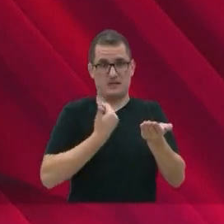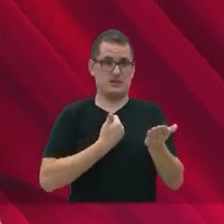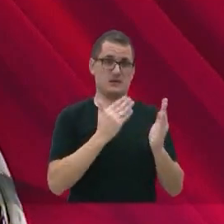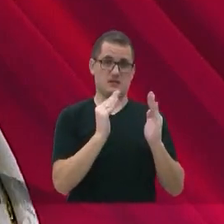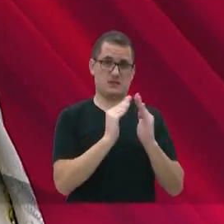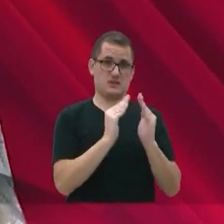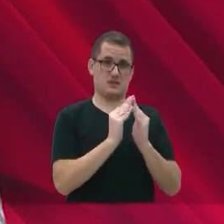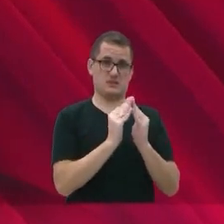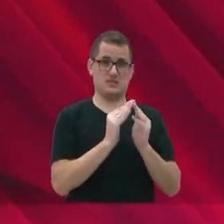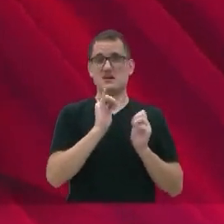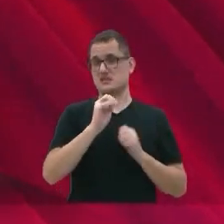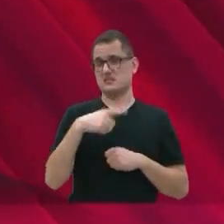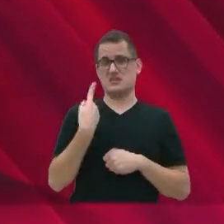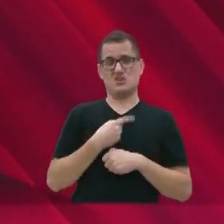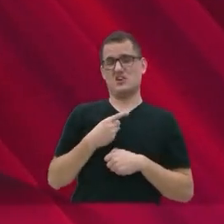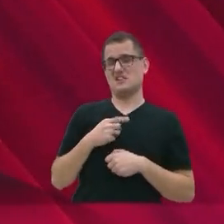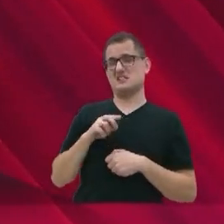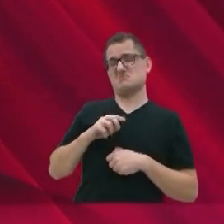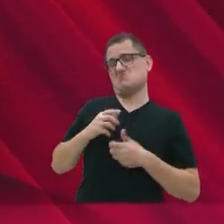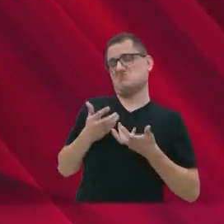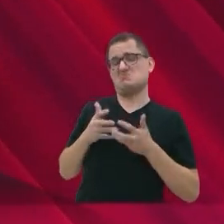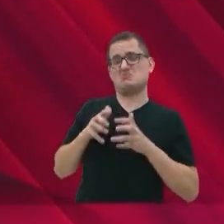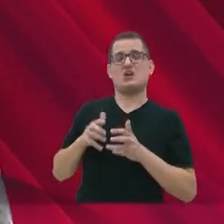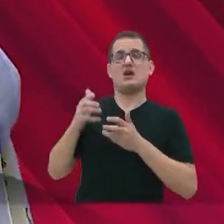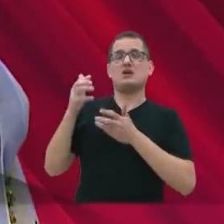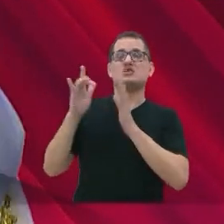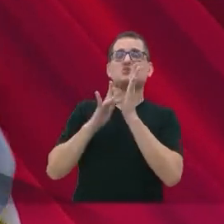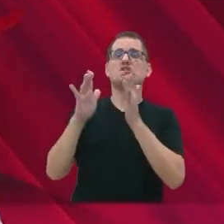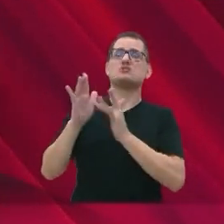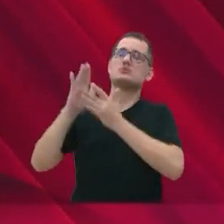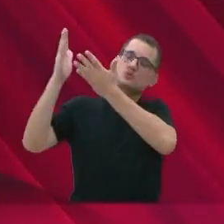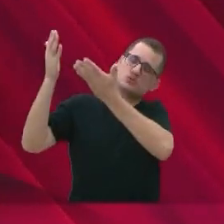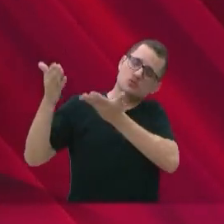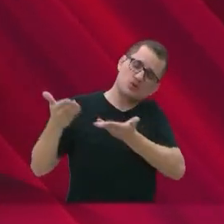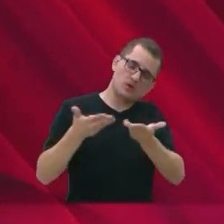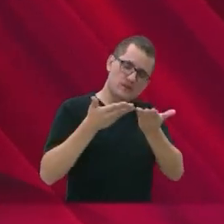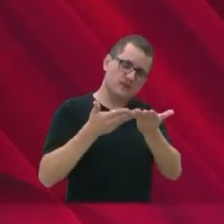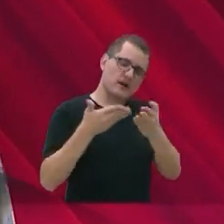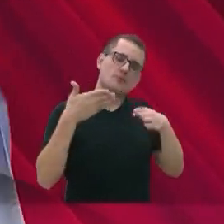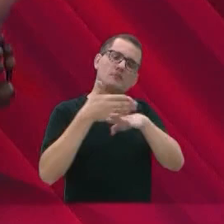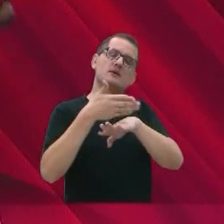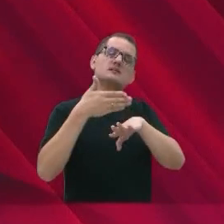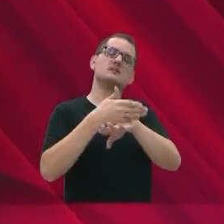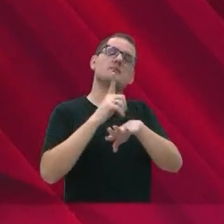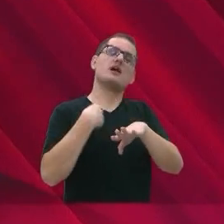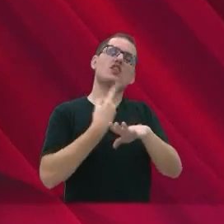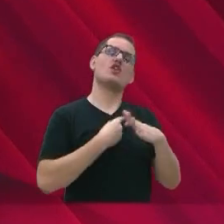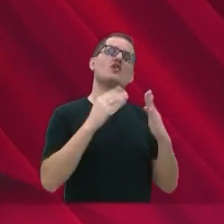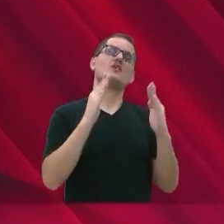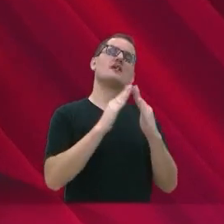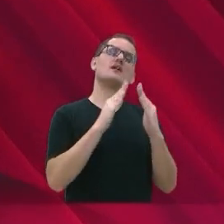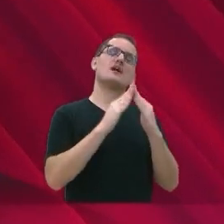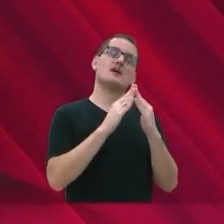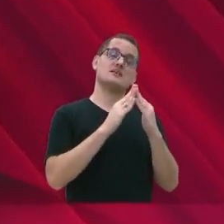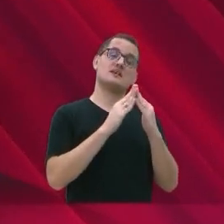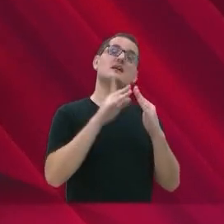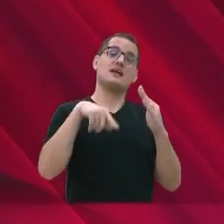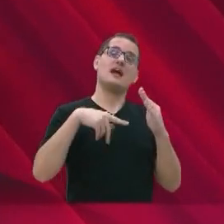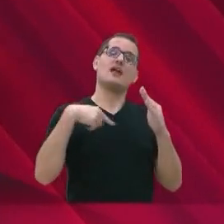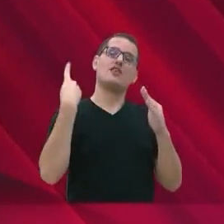convidarmos Jesus para fazer parte da nossa casa, que é também a nossa